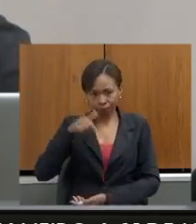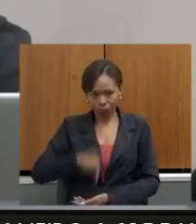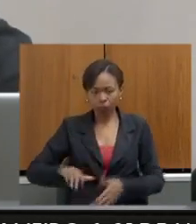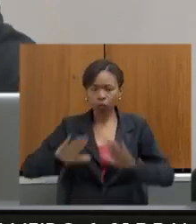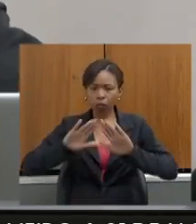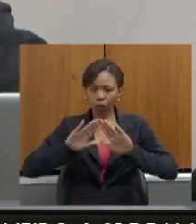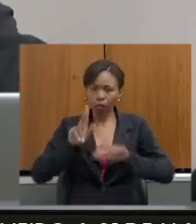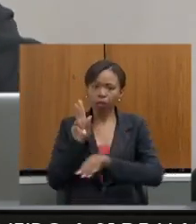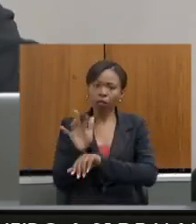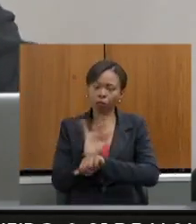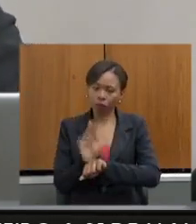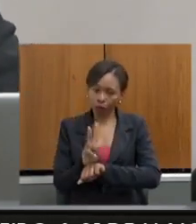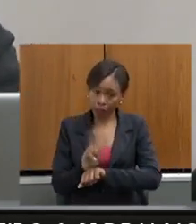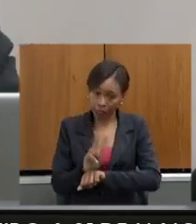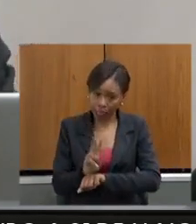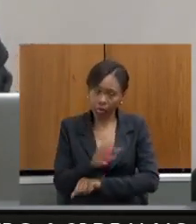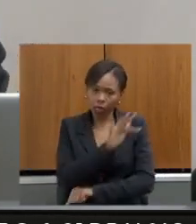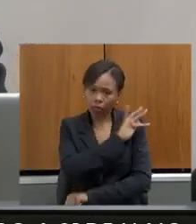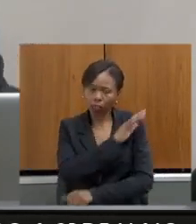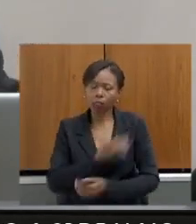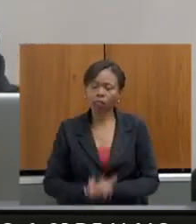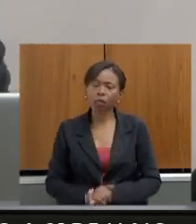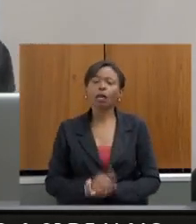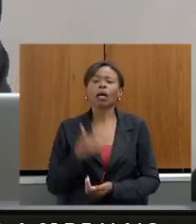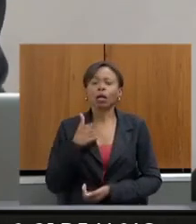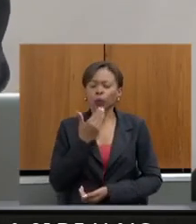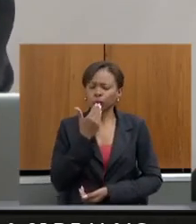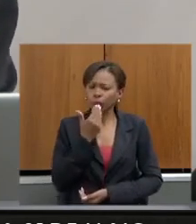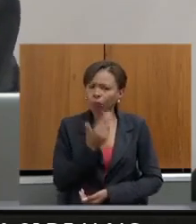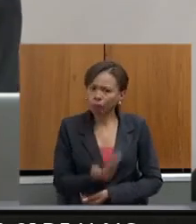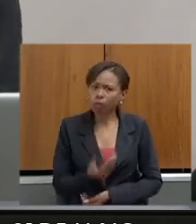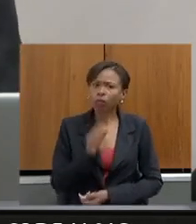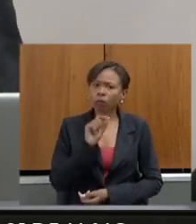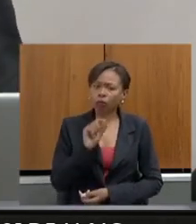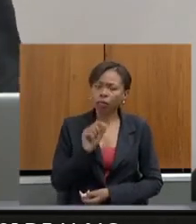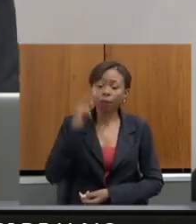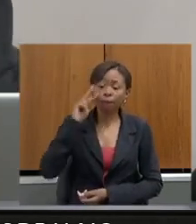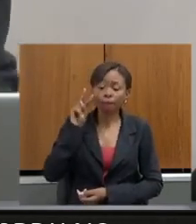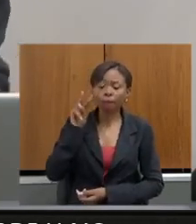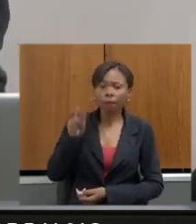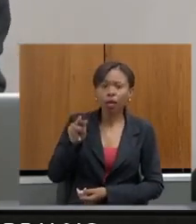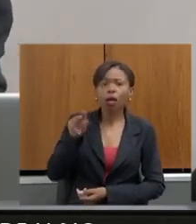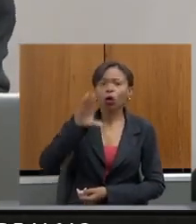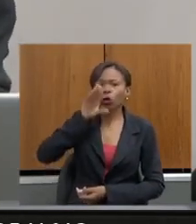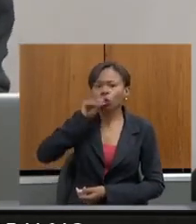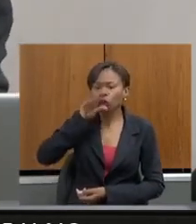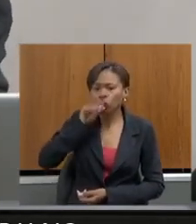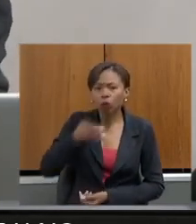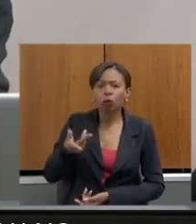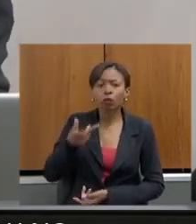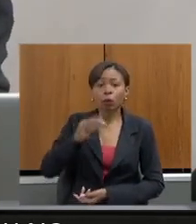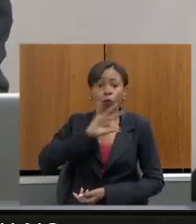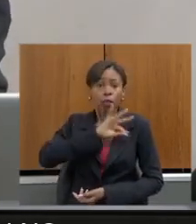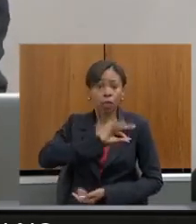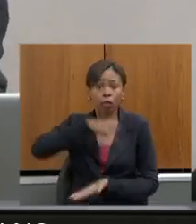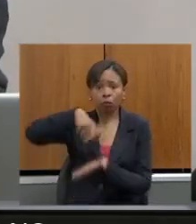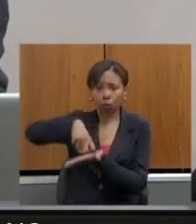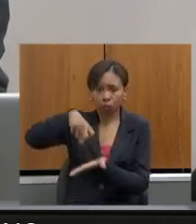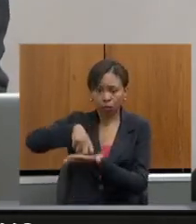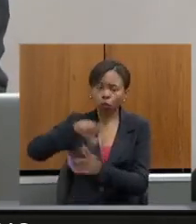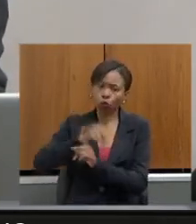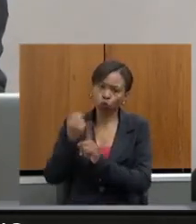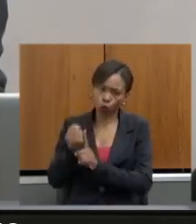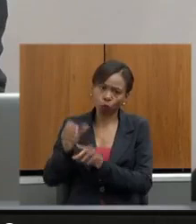que eu faço em relação às condições dignas dos Servidores policiais penais e socioeducativo que o senhor